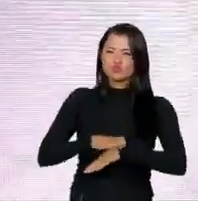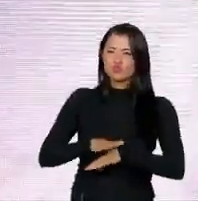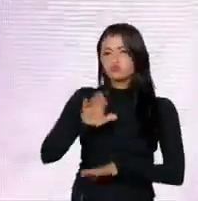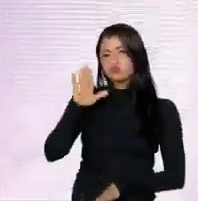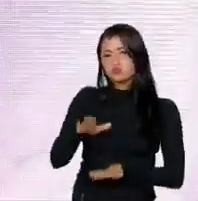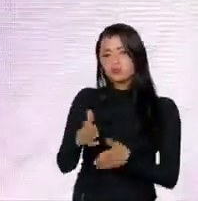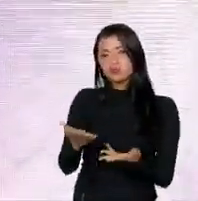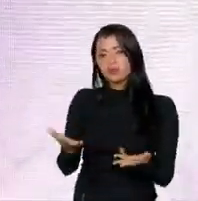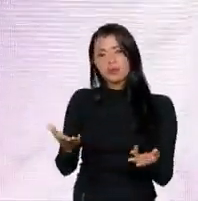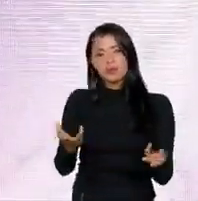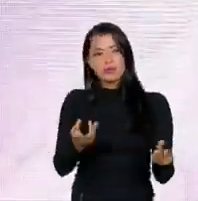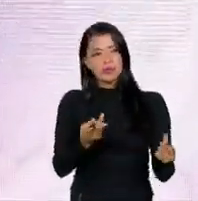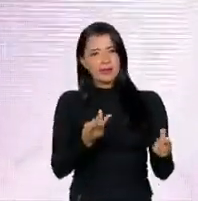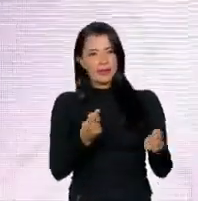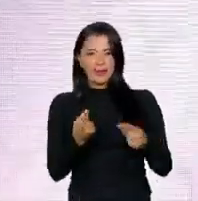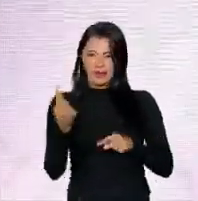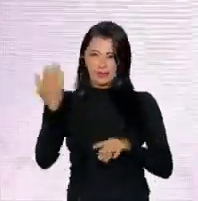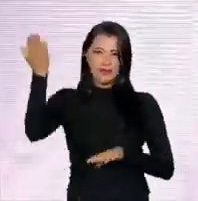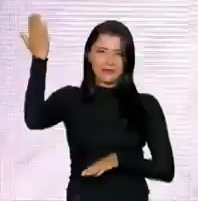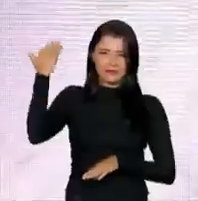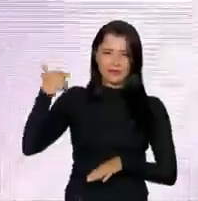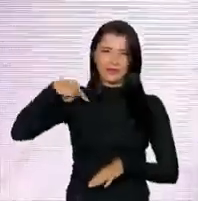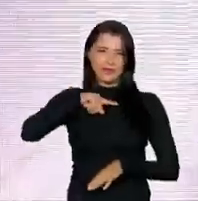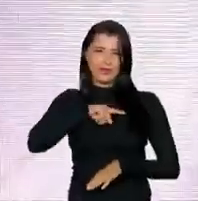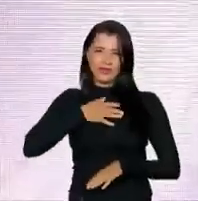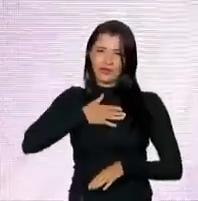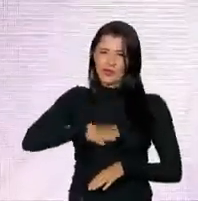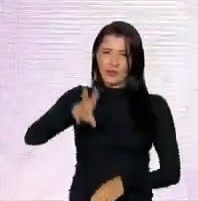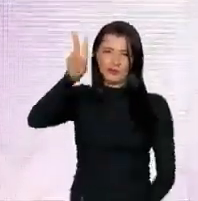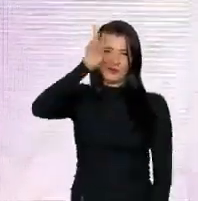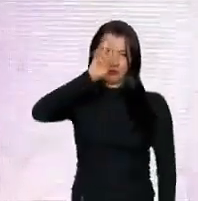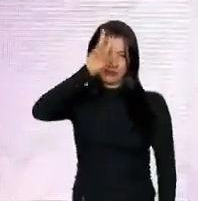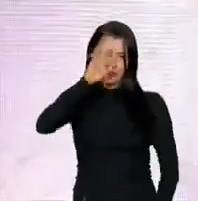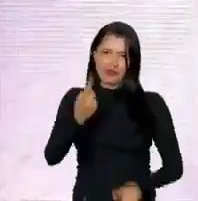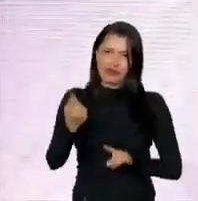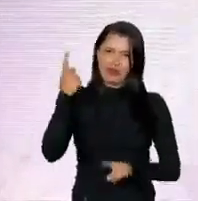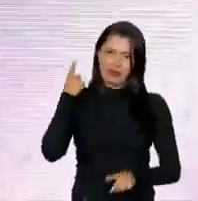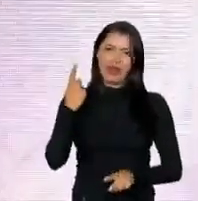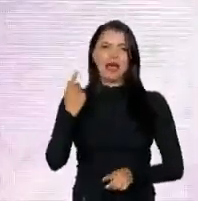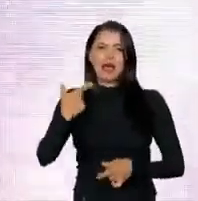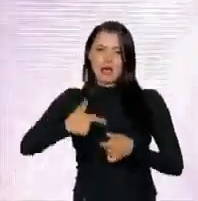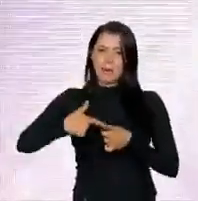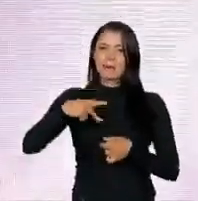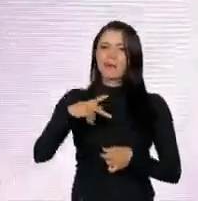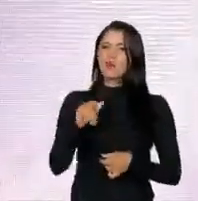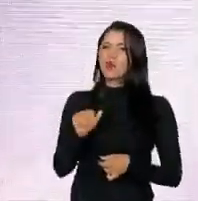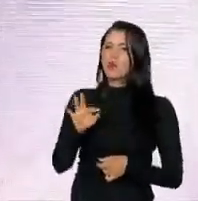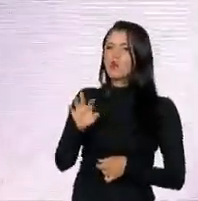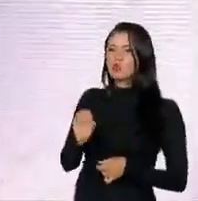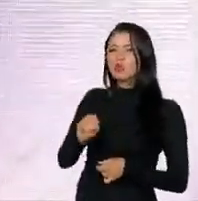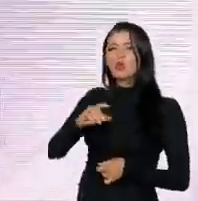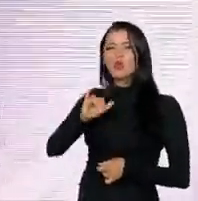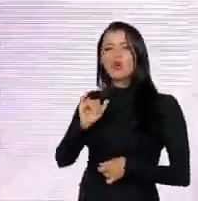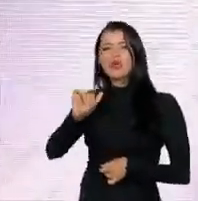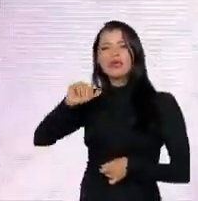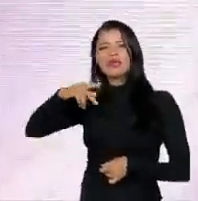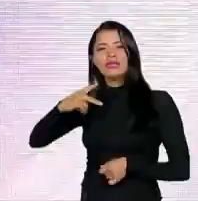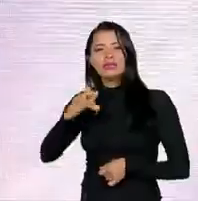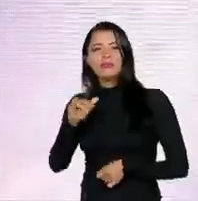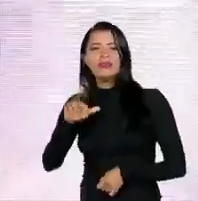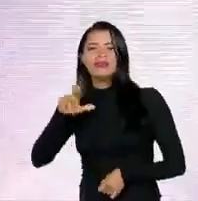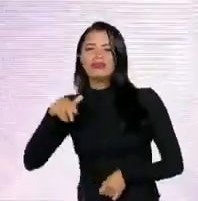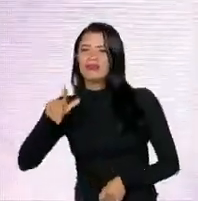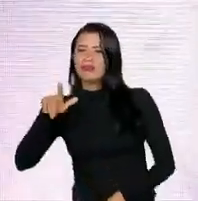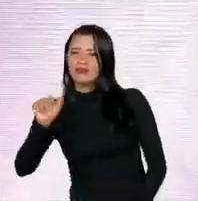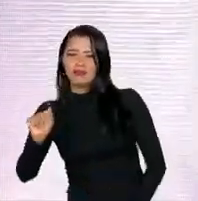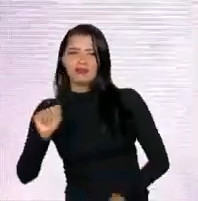né? Naquela época que a gente não gosta de lembrar do posto Ipiranga, enfim, a economia, o Ministério da